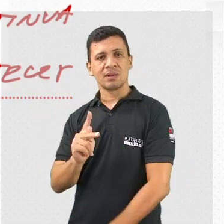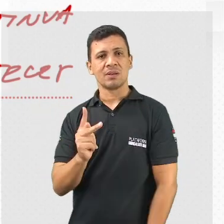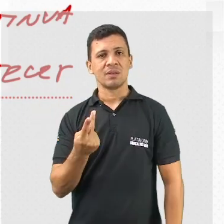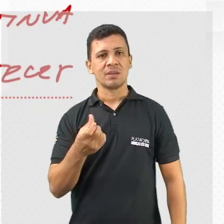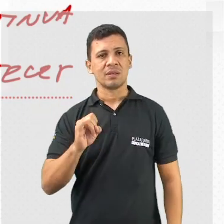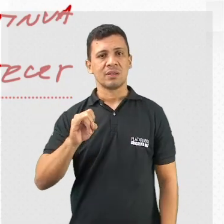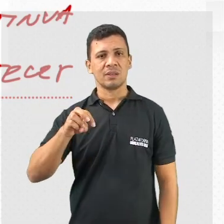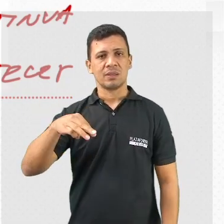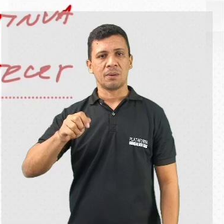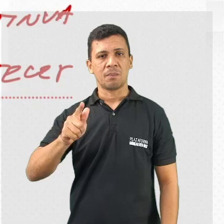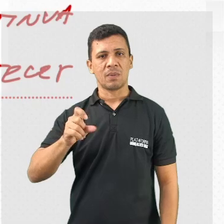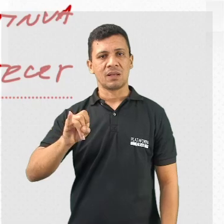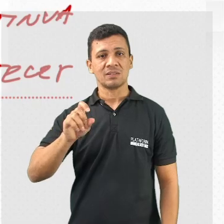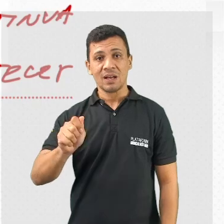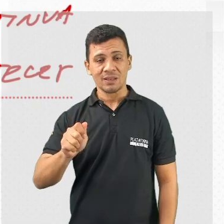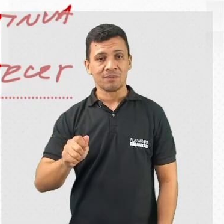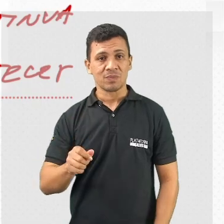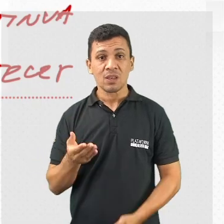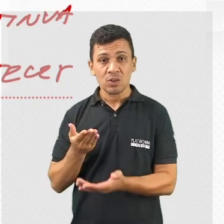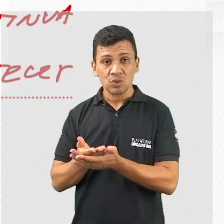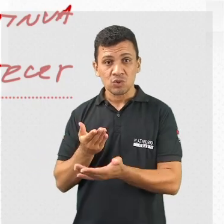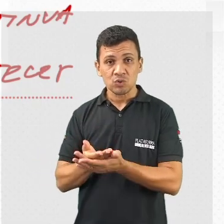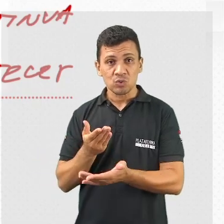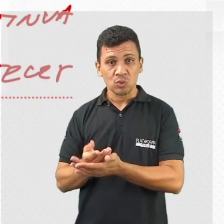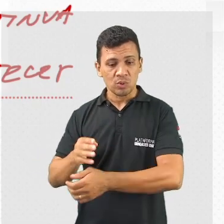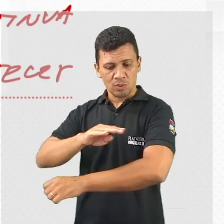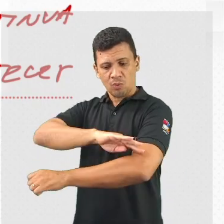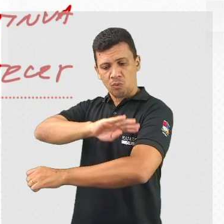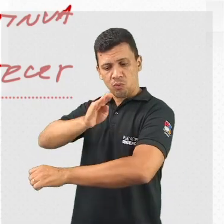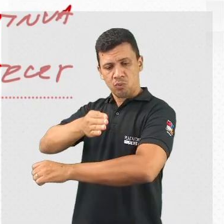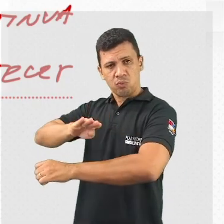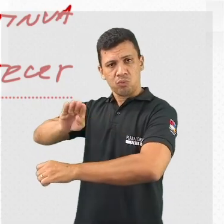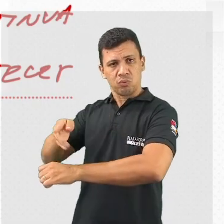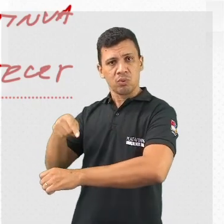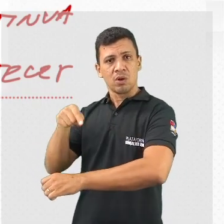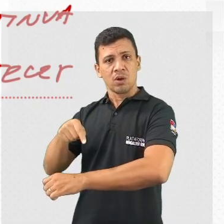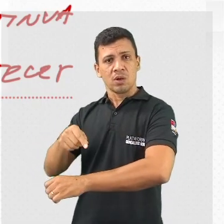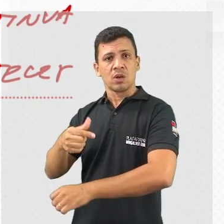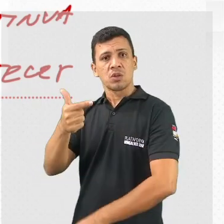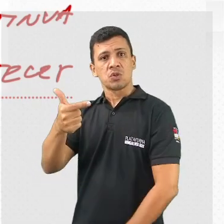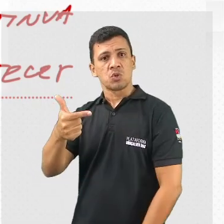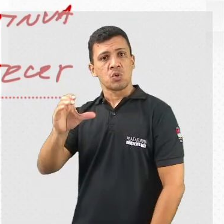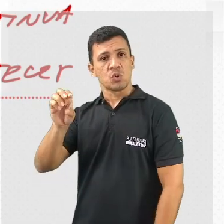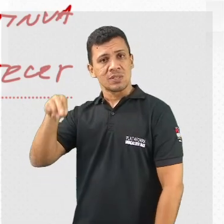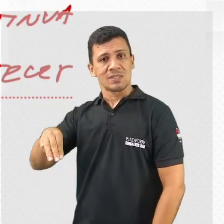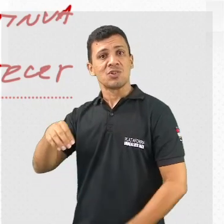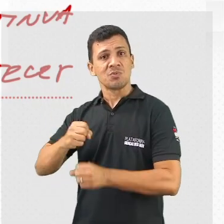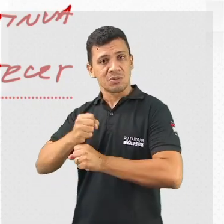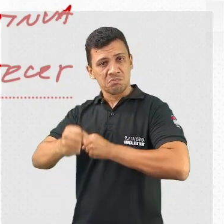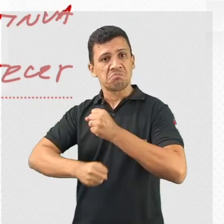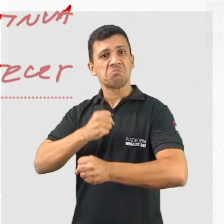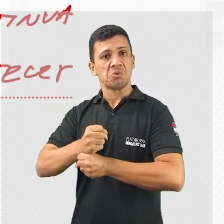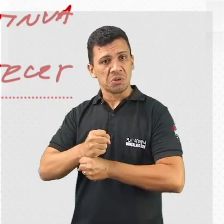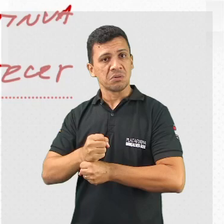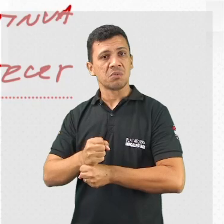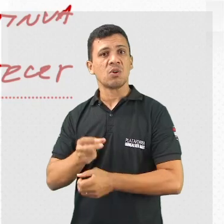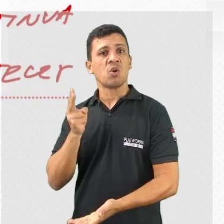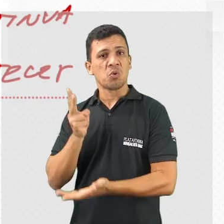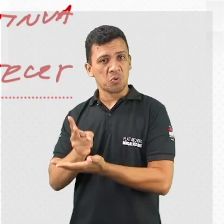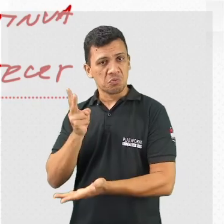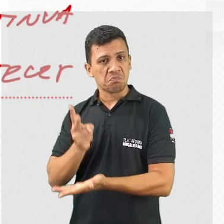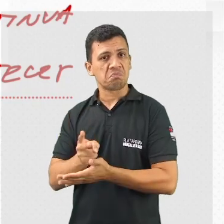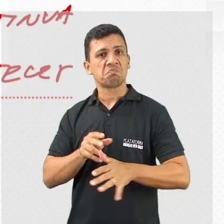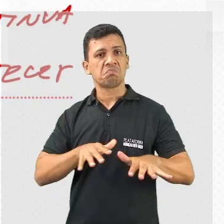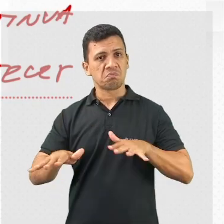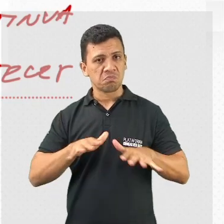cresce em torno de 2 centímetros por ano, tá? Porque esse movimento ele continua a acontecer, tá? Então, teoria da placa da